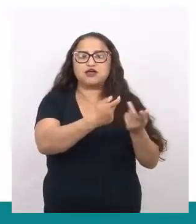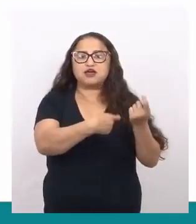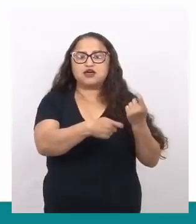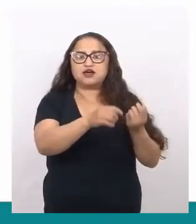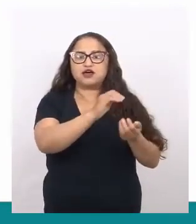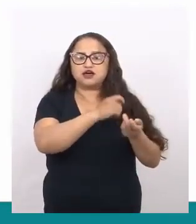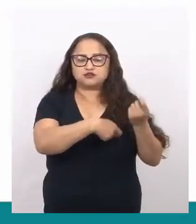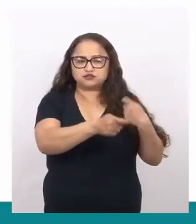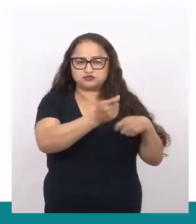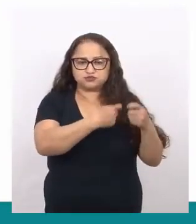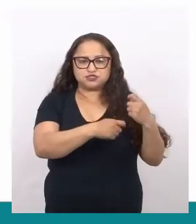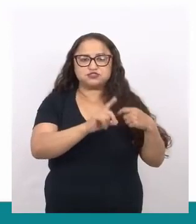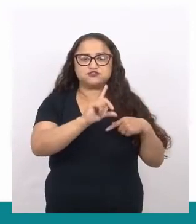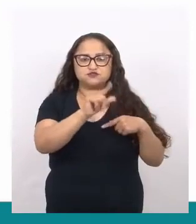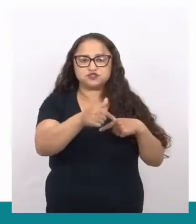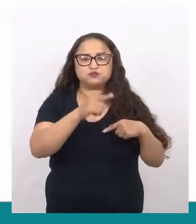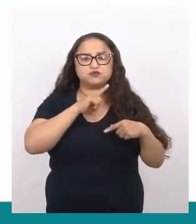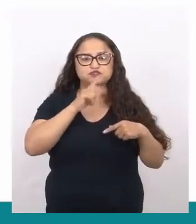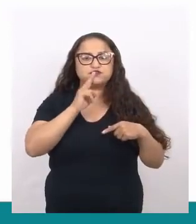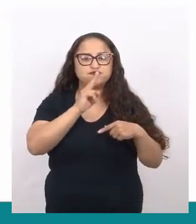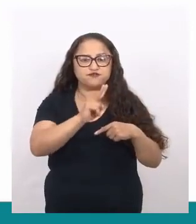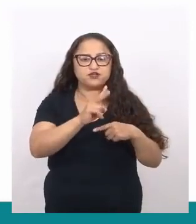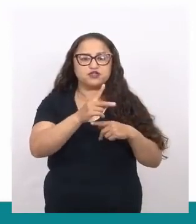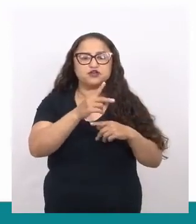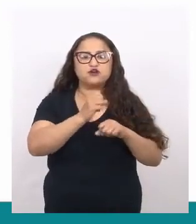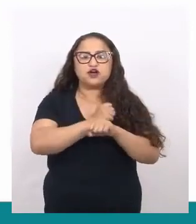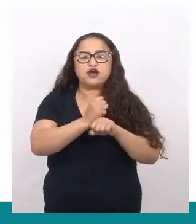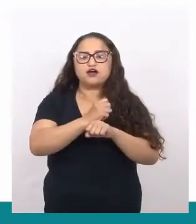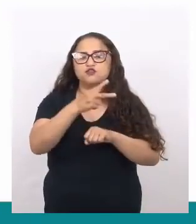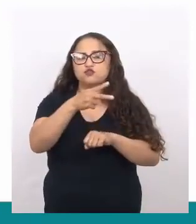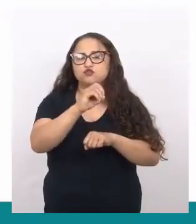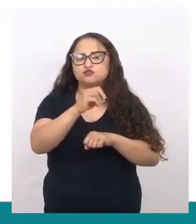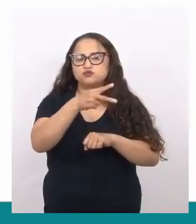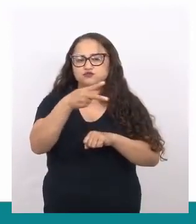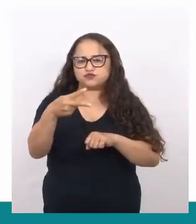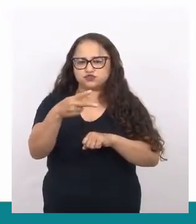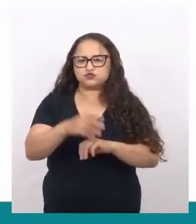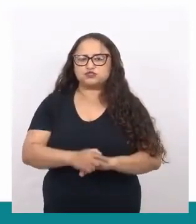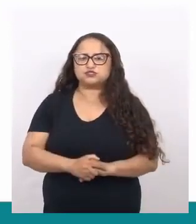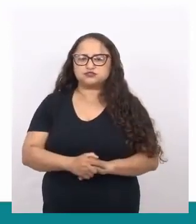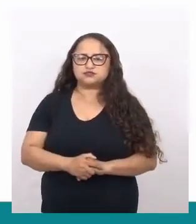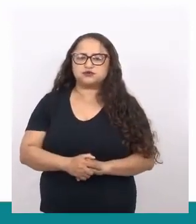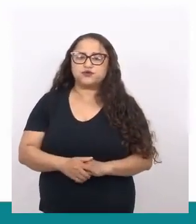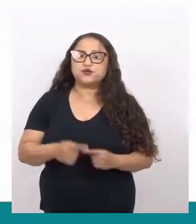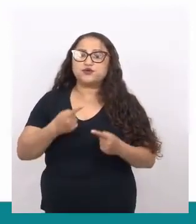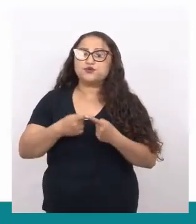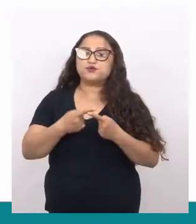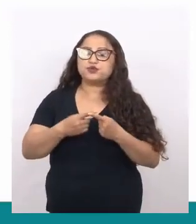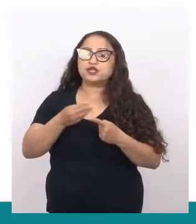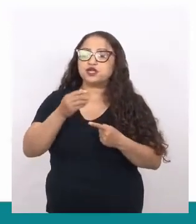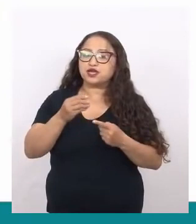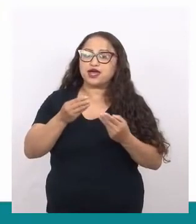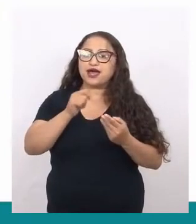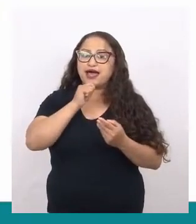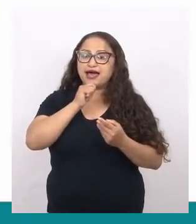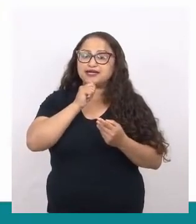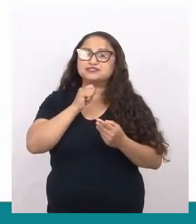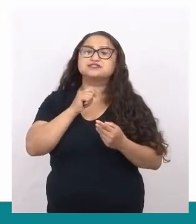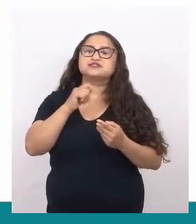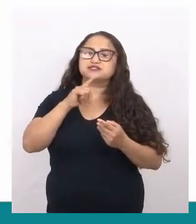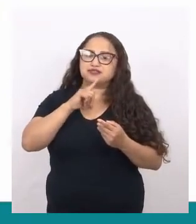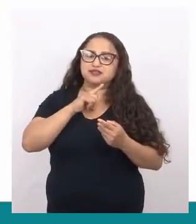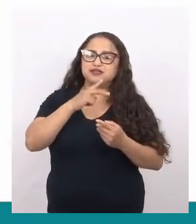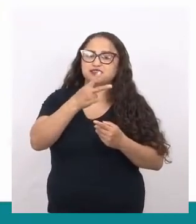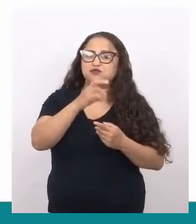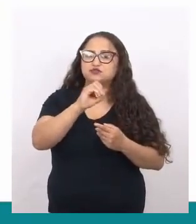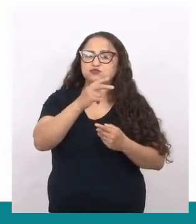de Aulas 2022. Tá? Prestar atenção, tem que acessar 2022, porque como a gente ainda está em 2021, a gente ainda